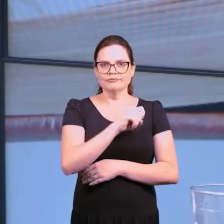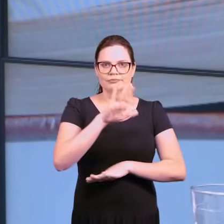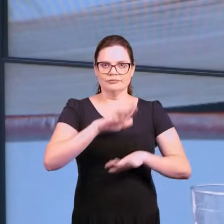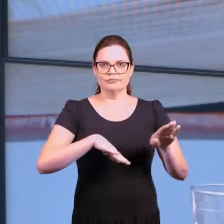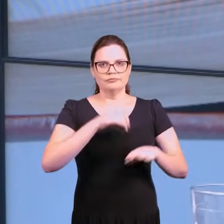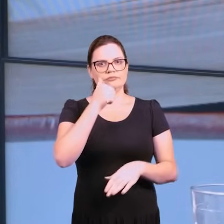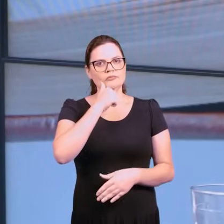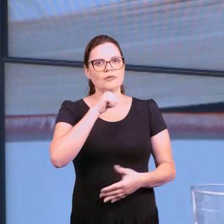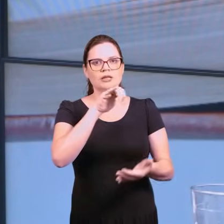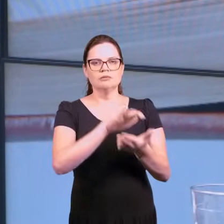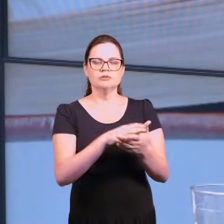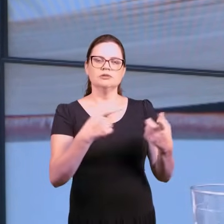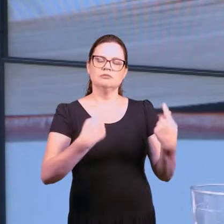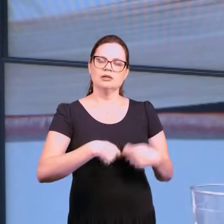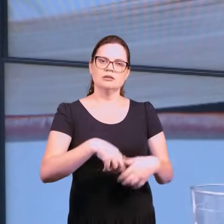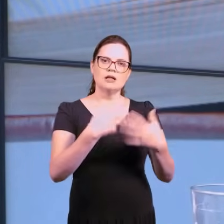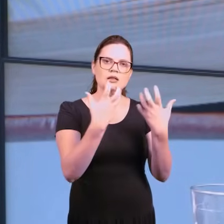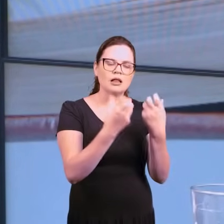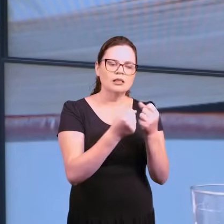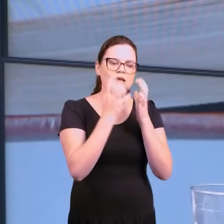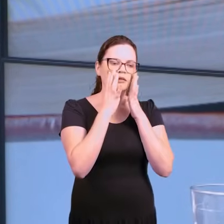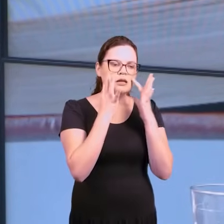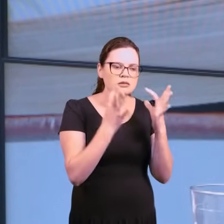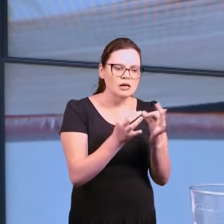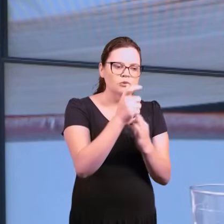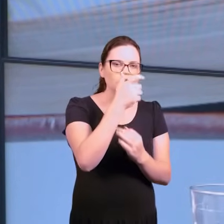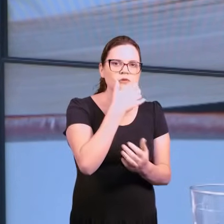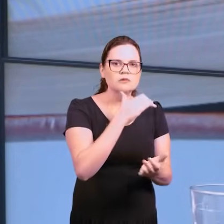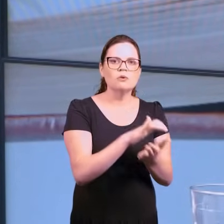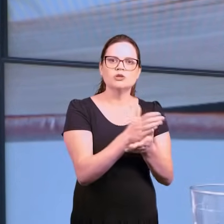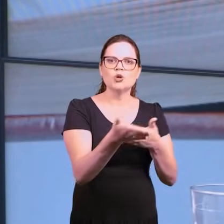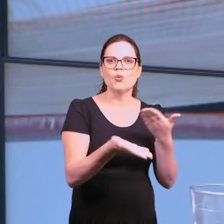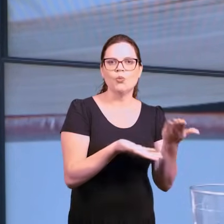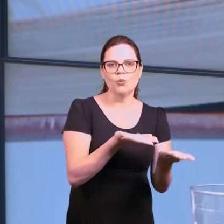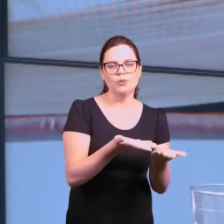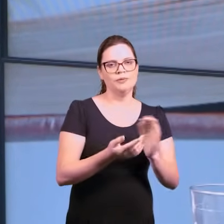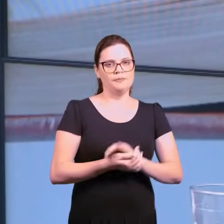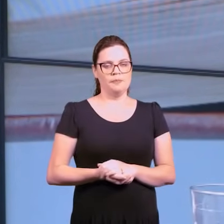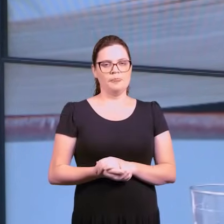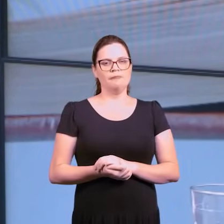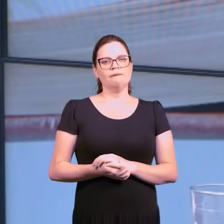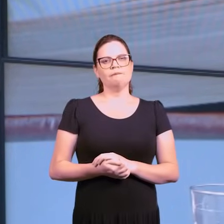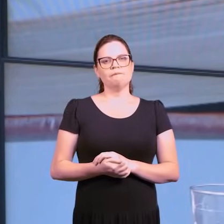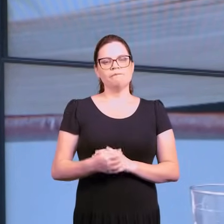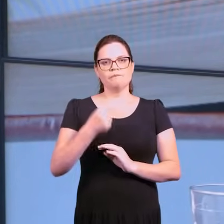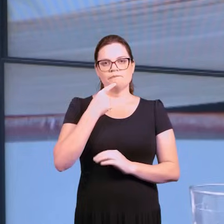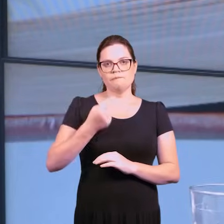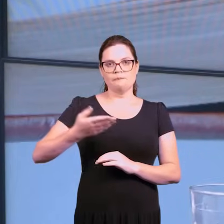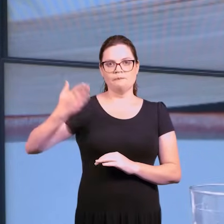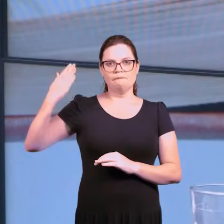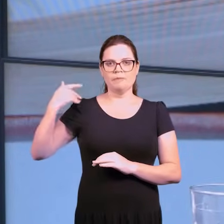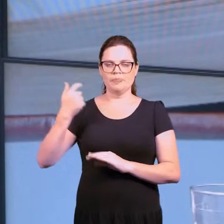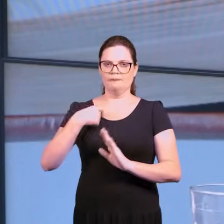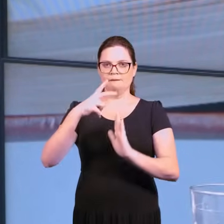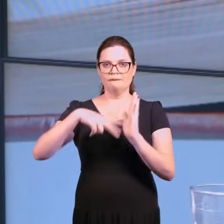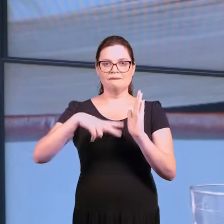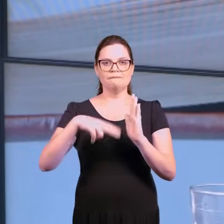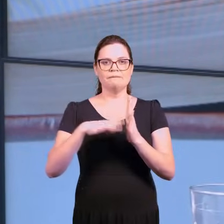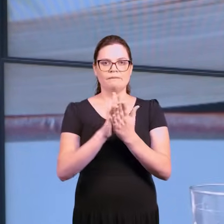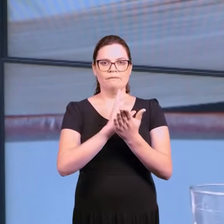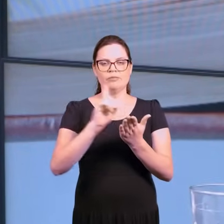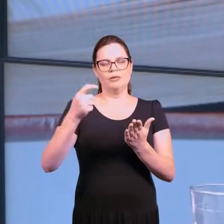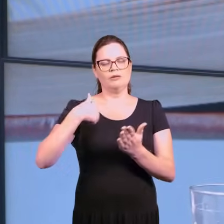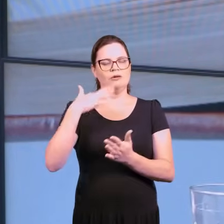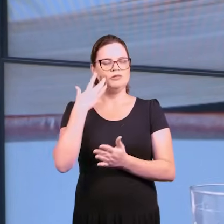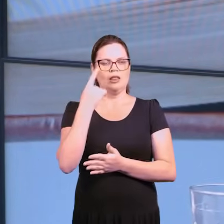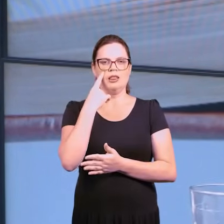que aceitar, ouvir e tratar. Eu li essa semana, estava olhando na palavra